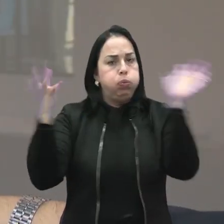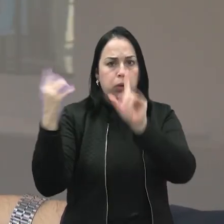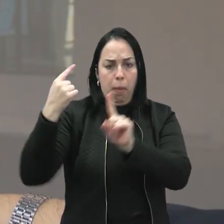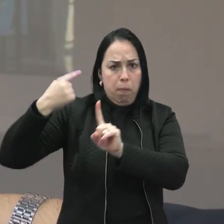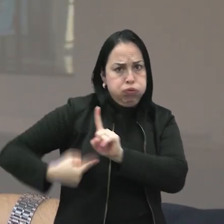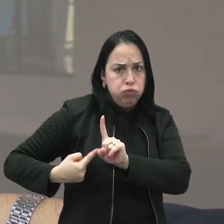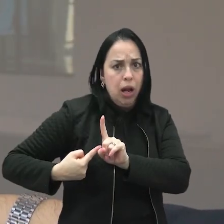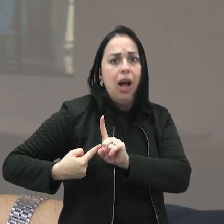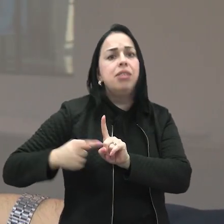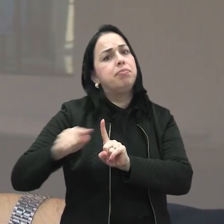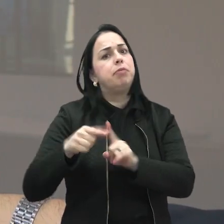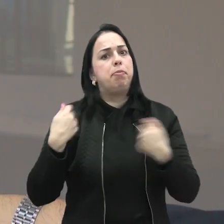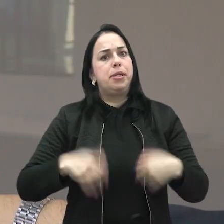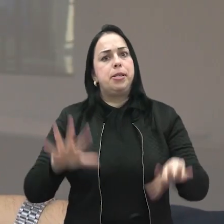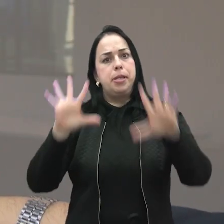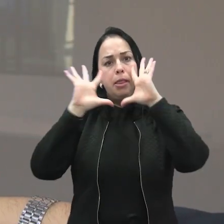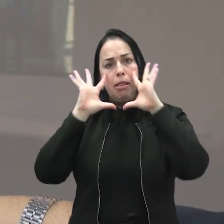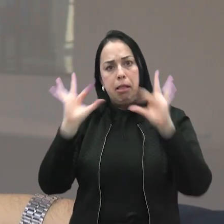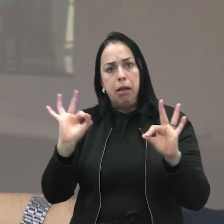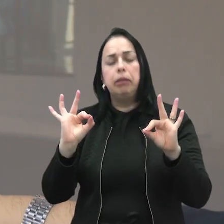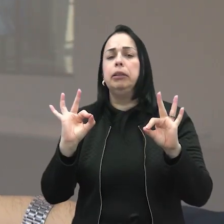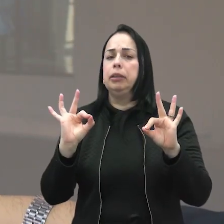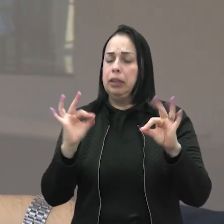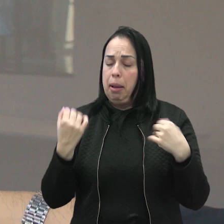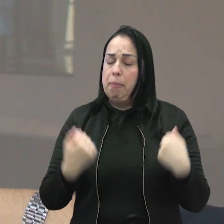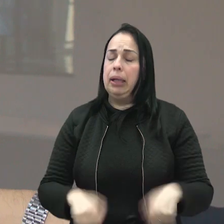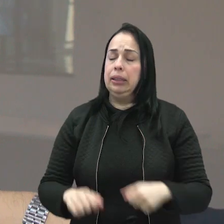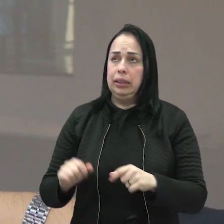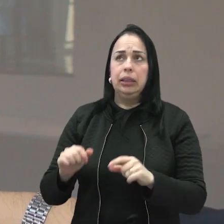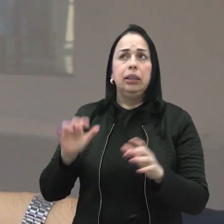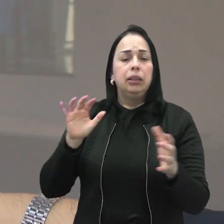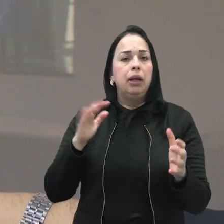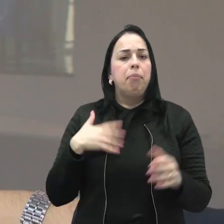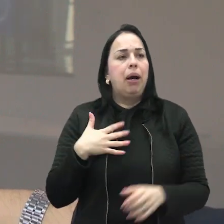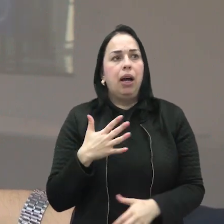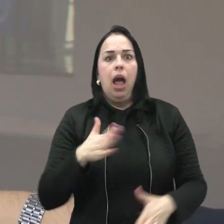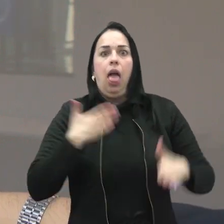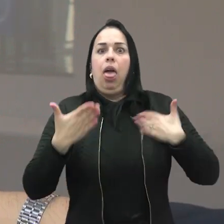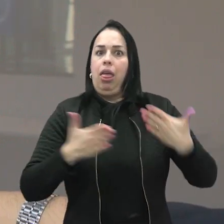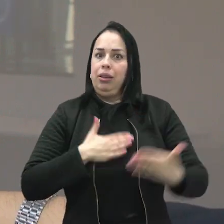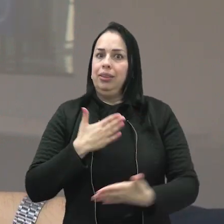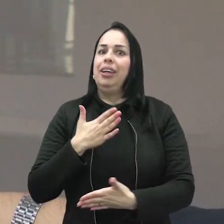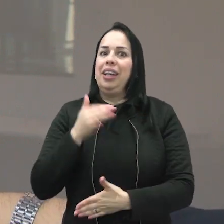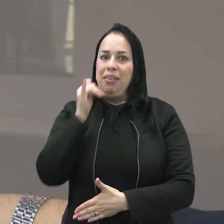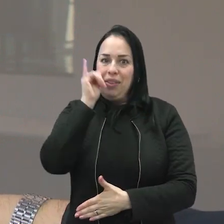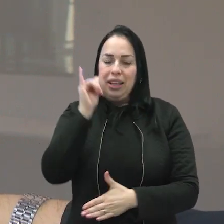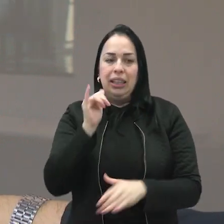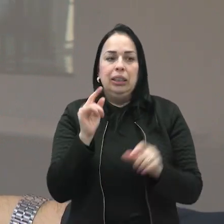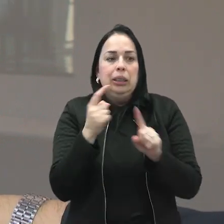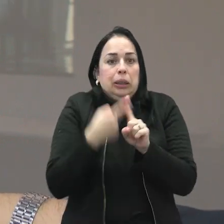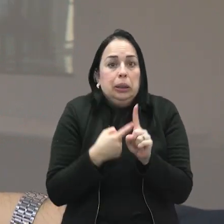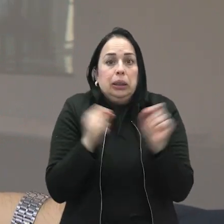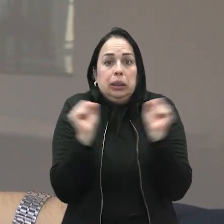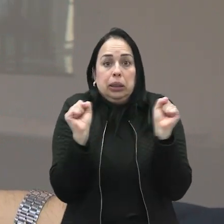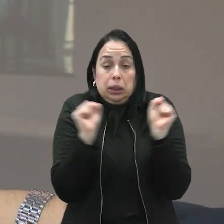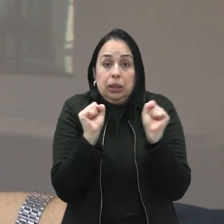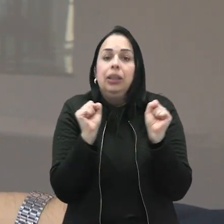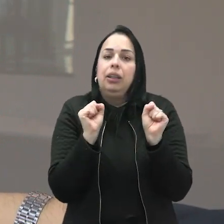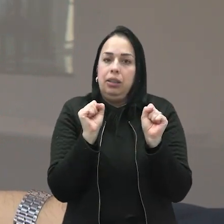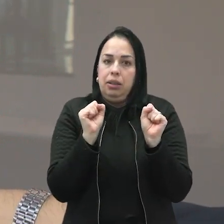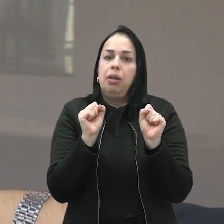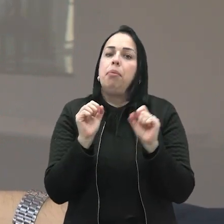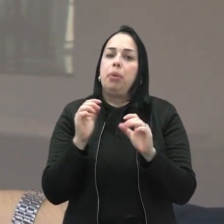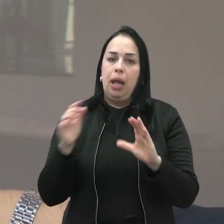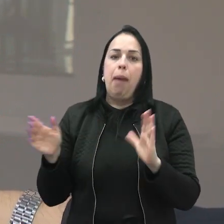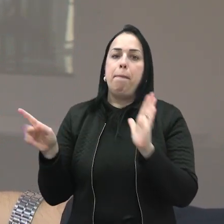de olho nessas mudanças mais bruscas, nesses ingressos dessas frentes frias que derrubam muito a temperatura, para não ser pego de surpresa e não pegar um frio